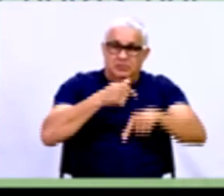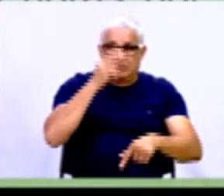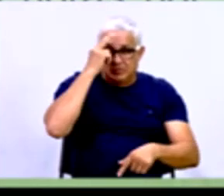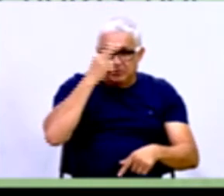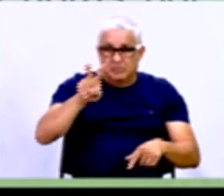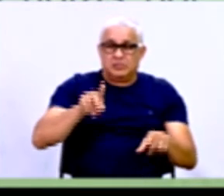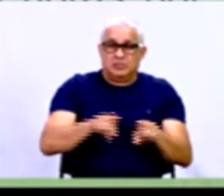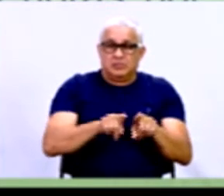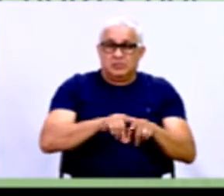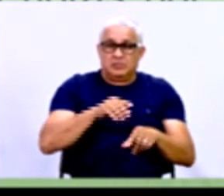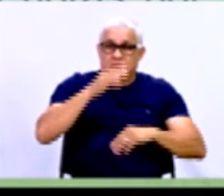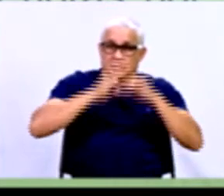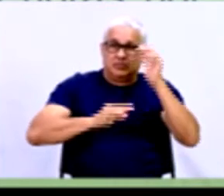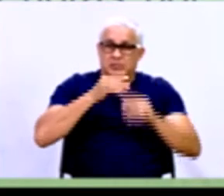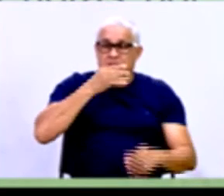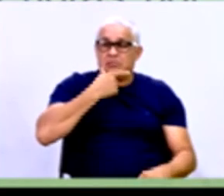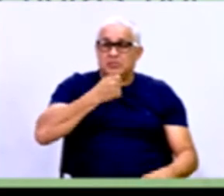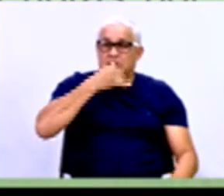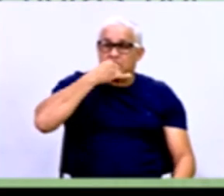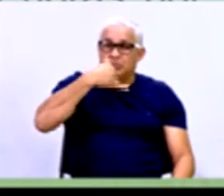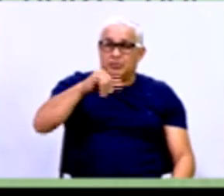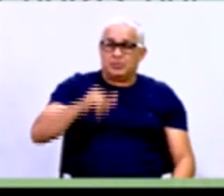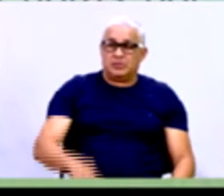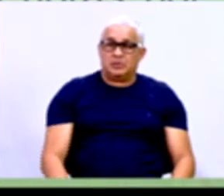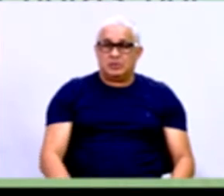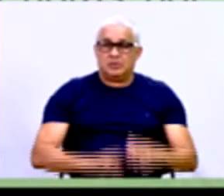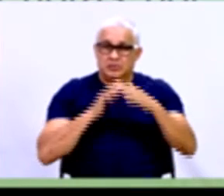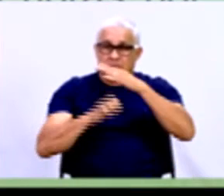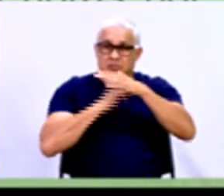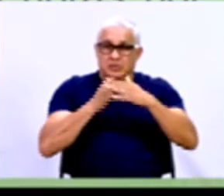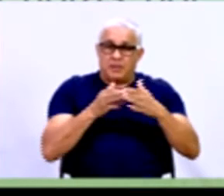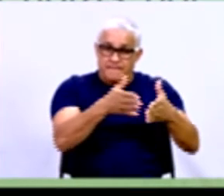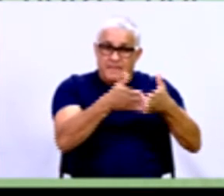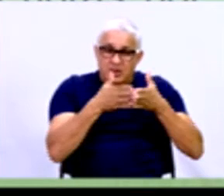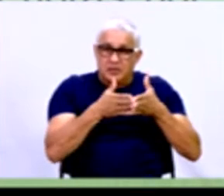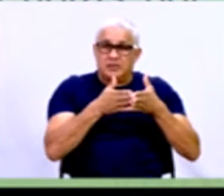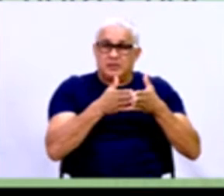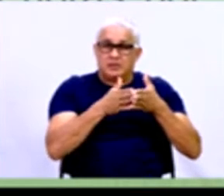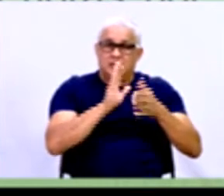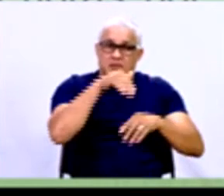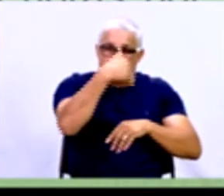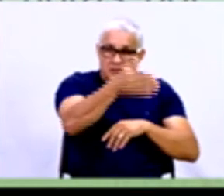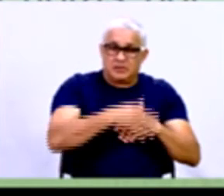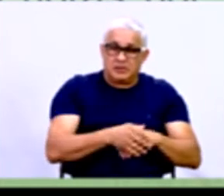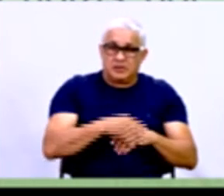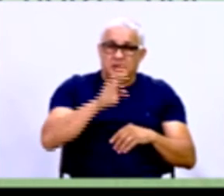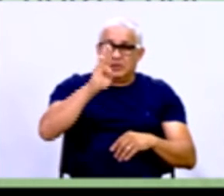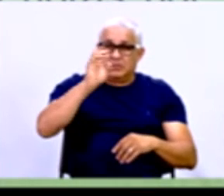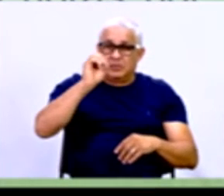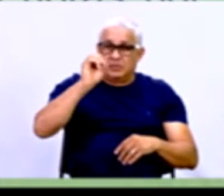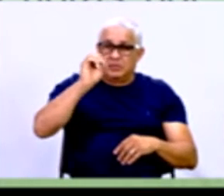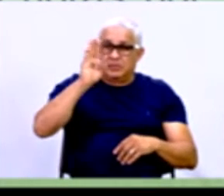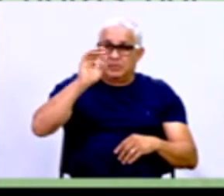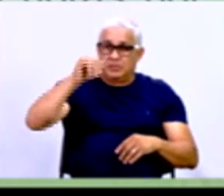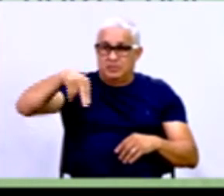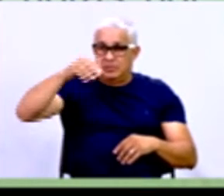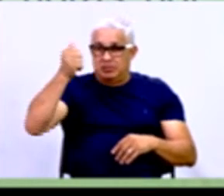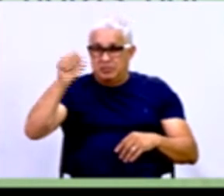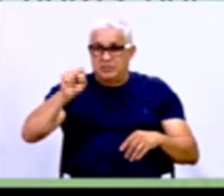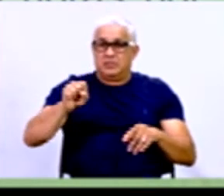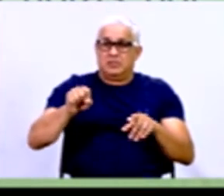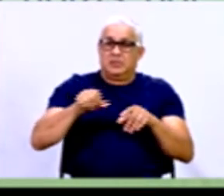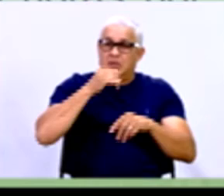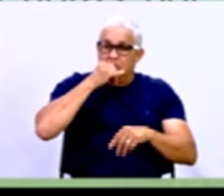Um eletricista, após o expediente a pedido da empresa contratada, transportou bobinas de cabos elétricos da loja para o